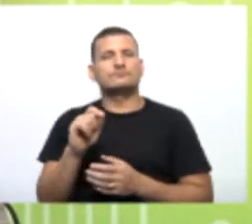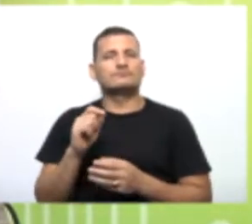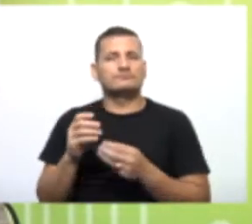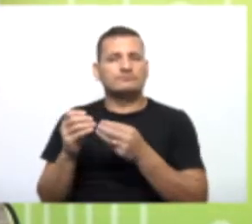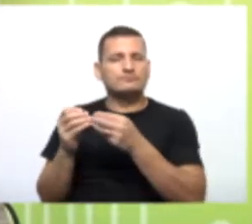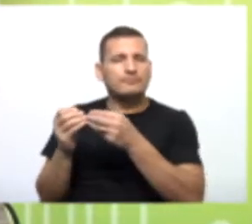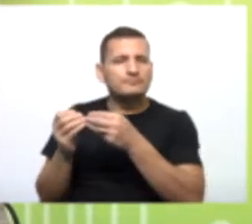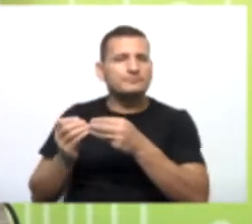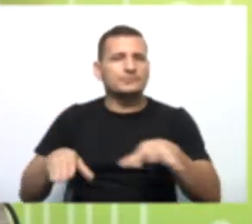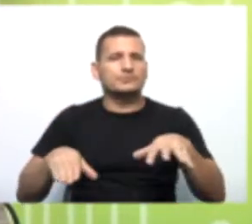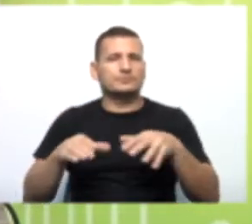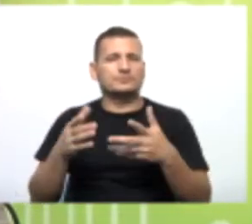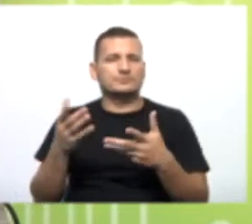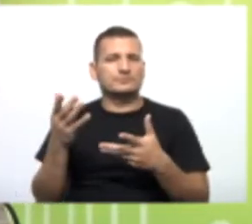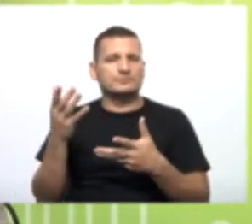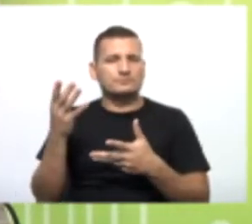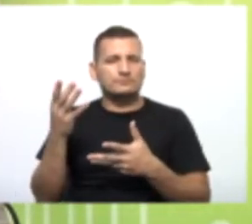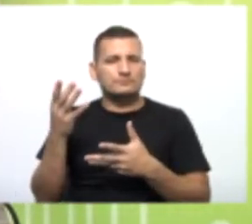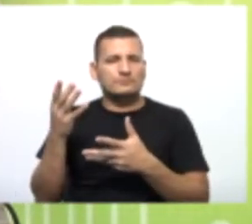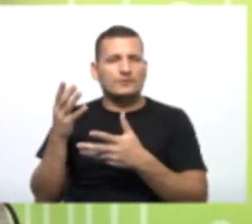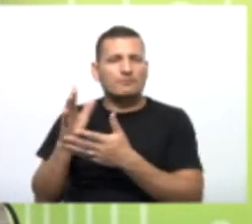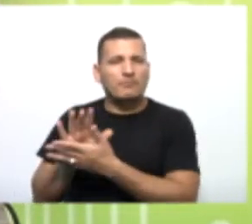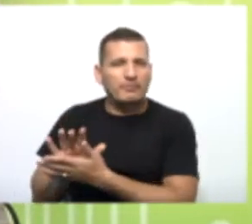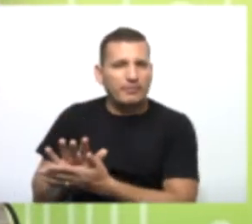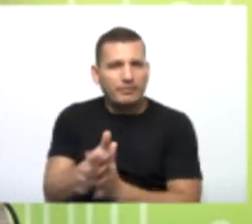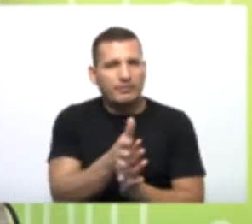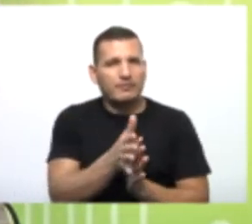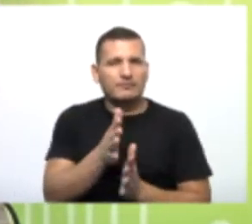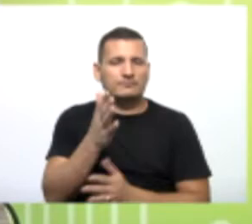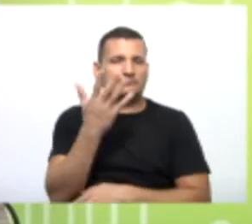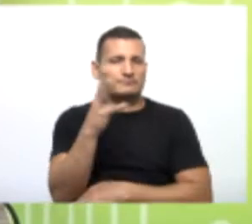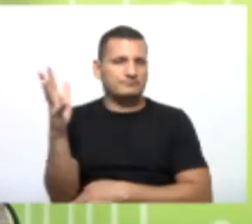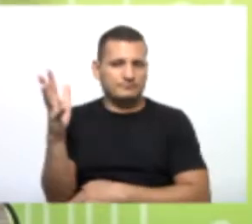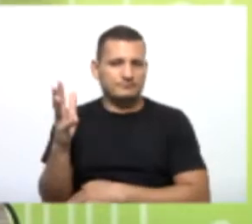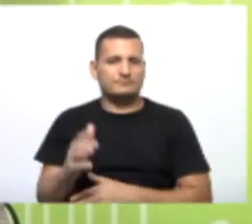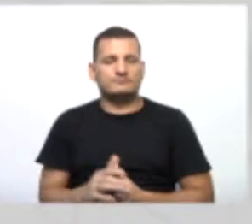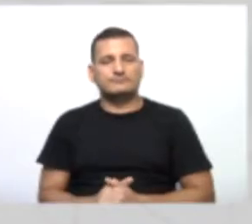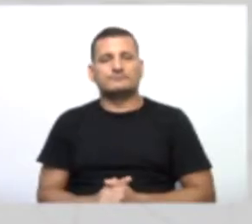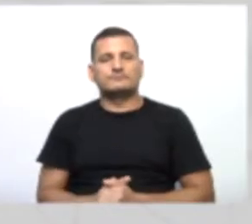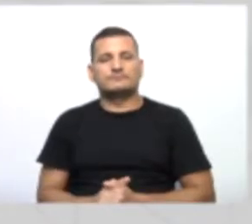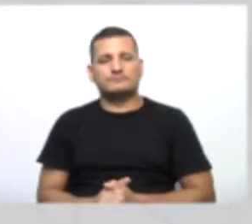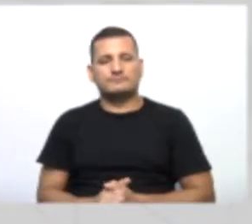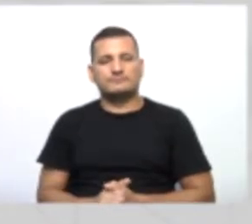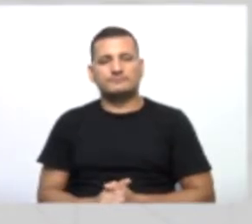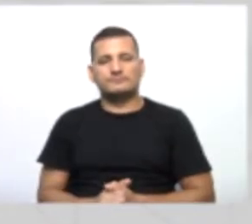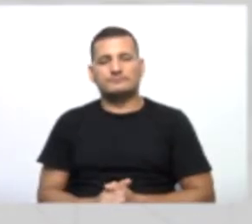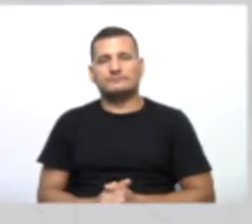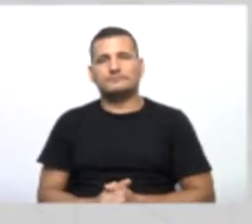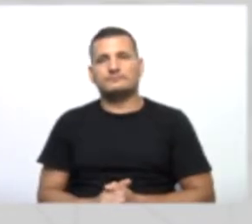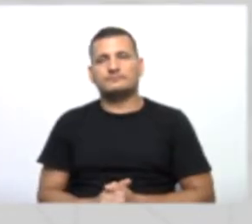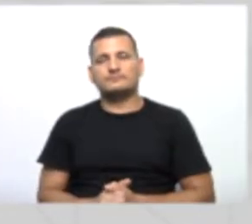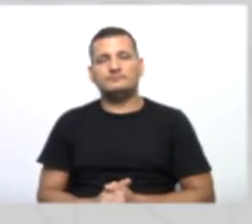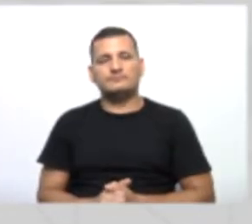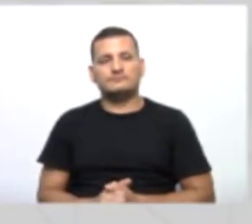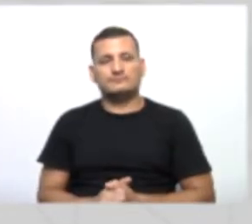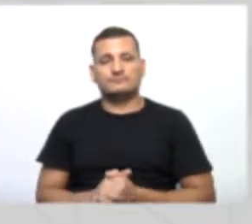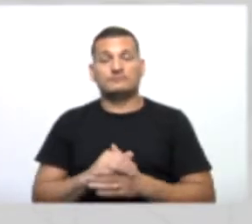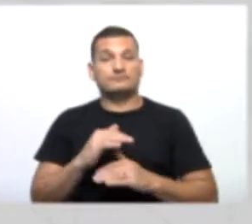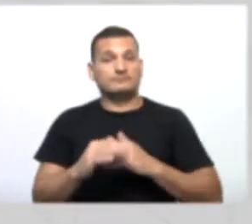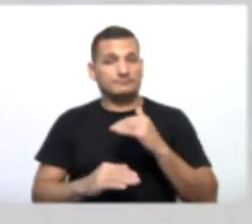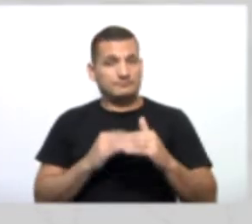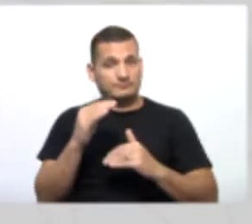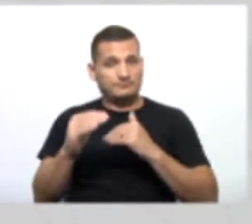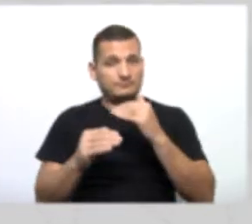denegrindo, né, que acaba destruindo o meio ambiente, tá bom? Vamos lá no nosso slide, então. Diz o seguinte: o